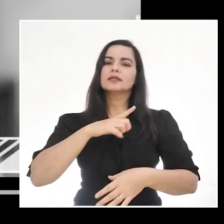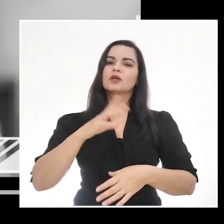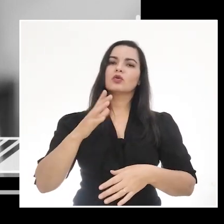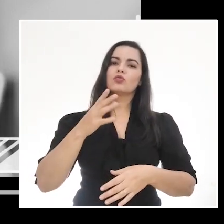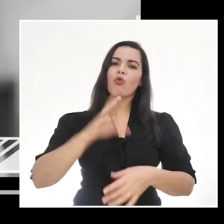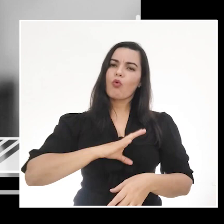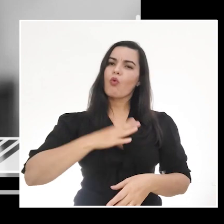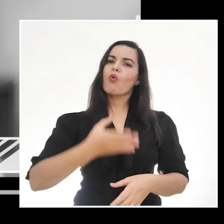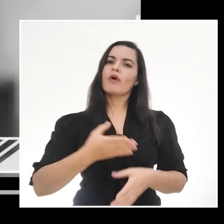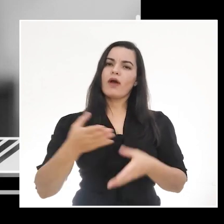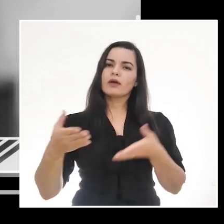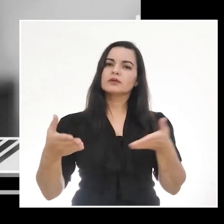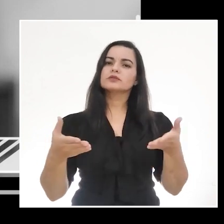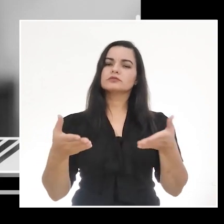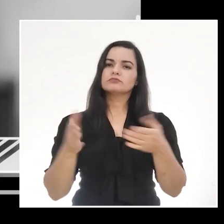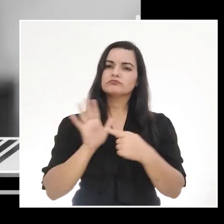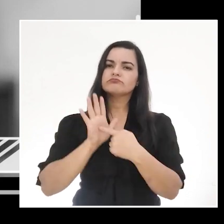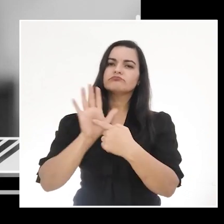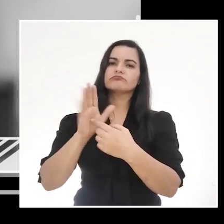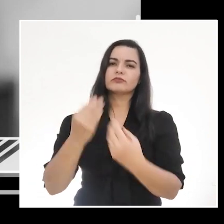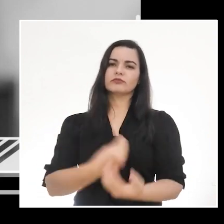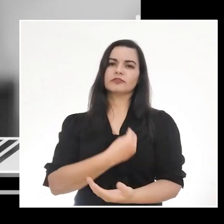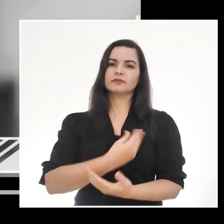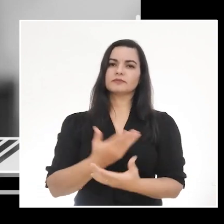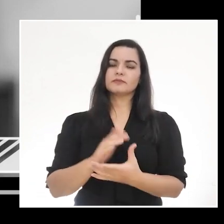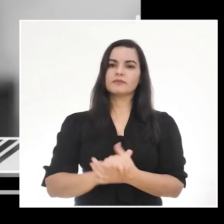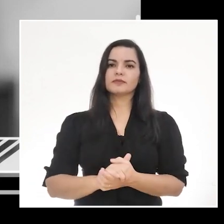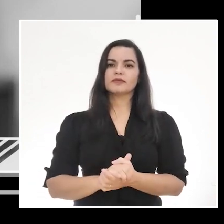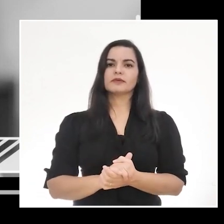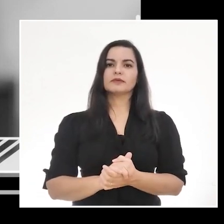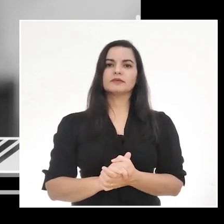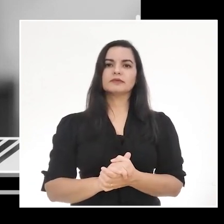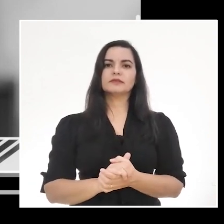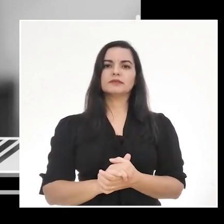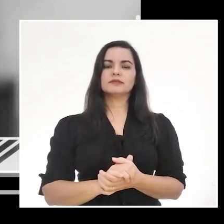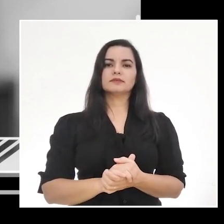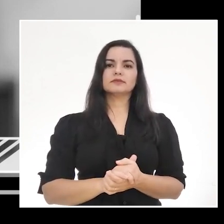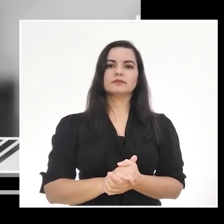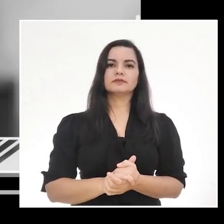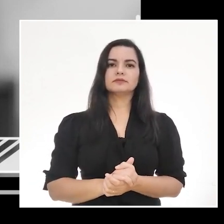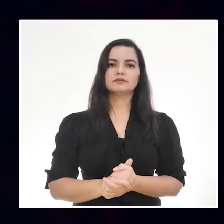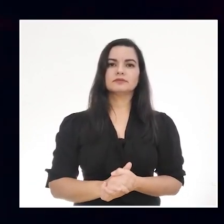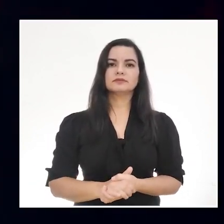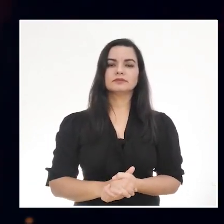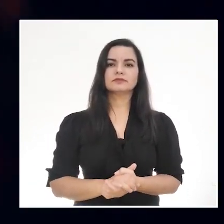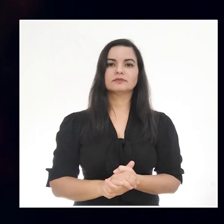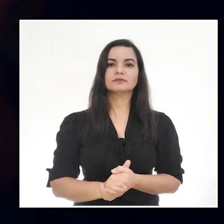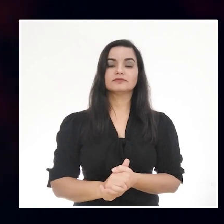tenha a coragem de caminhar por esse caminho, por essa trincheira.